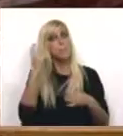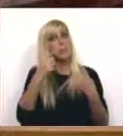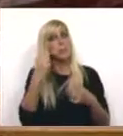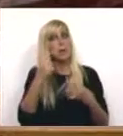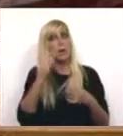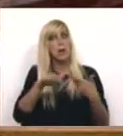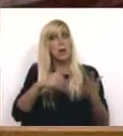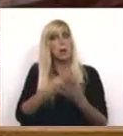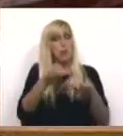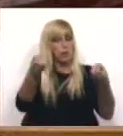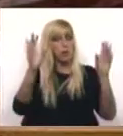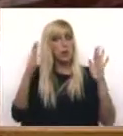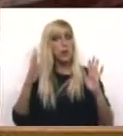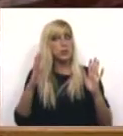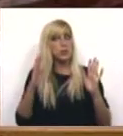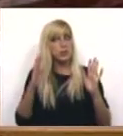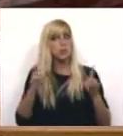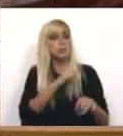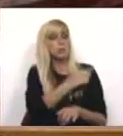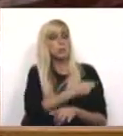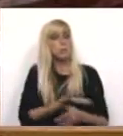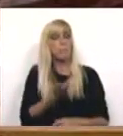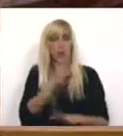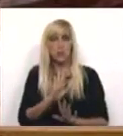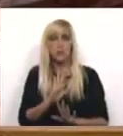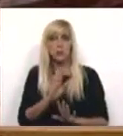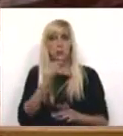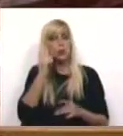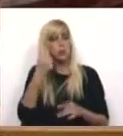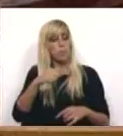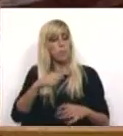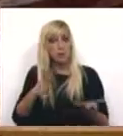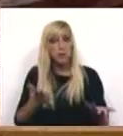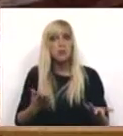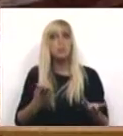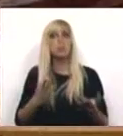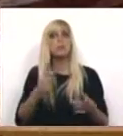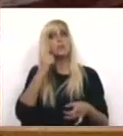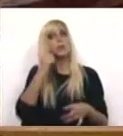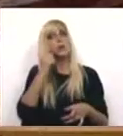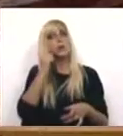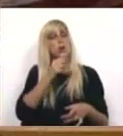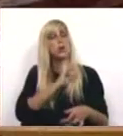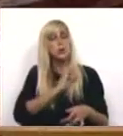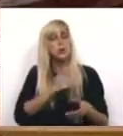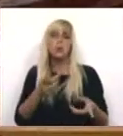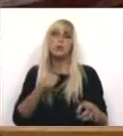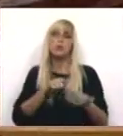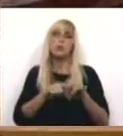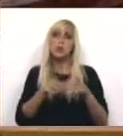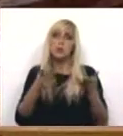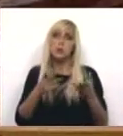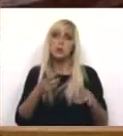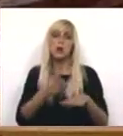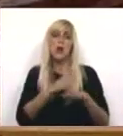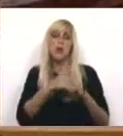se gerar uma floresta mais resistente. Senhor Presidente, senhoras e senhores deputados, como na altura e